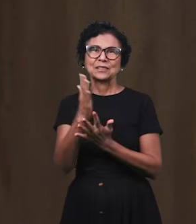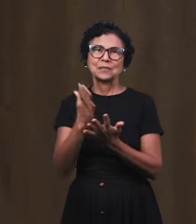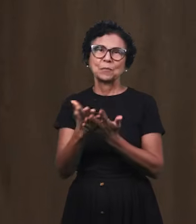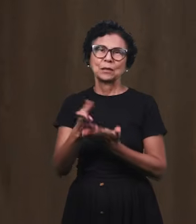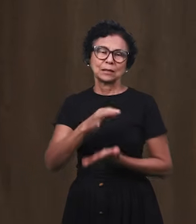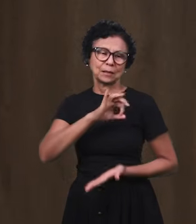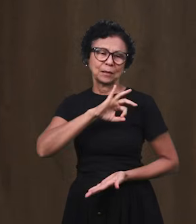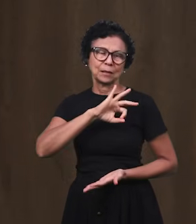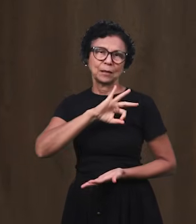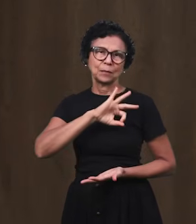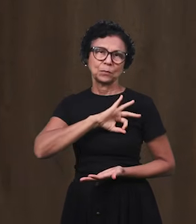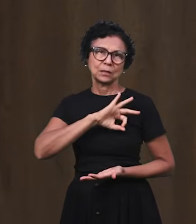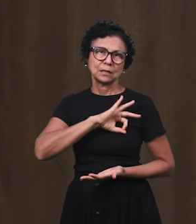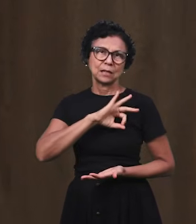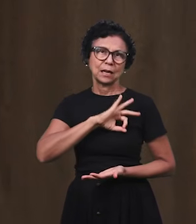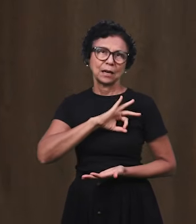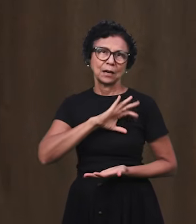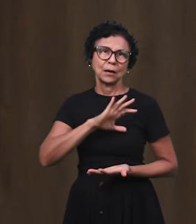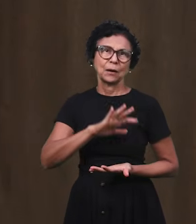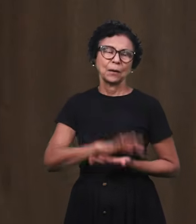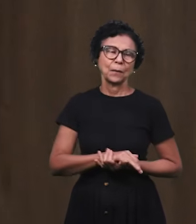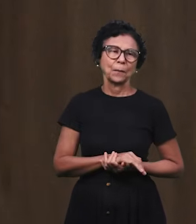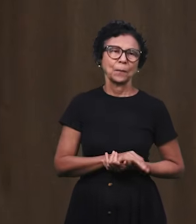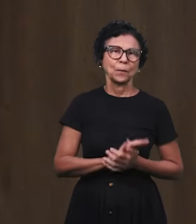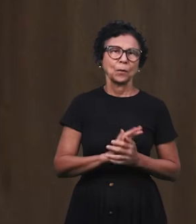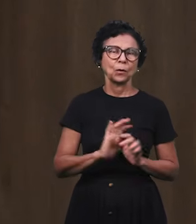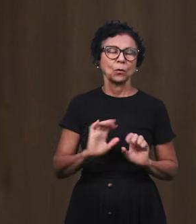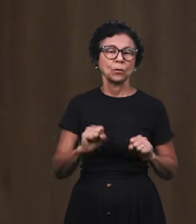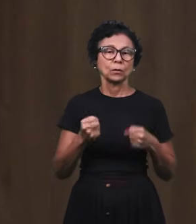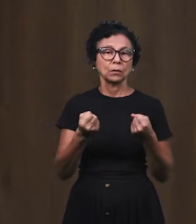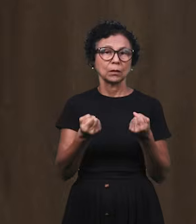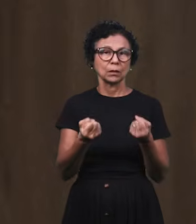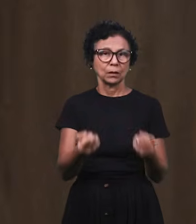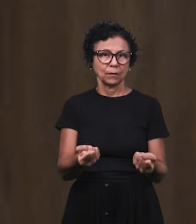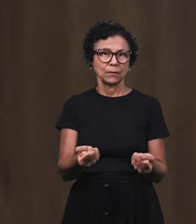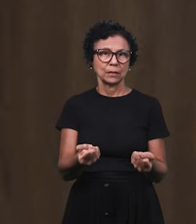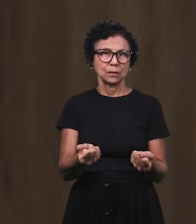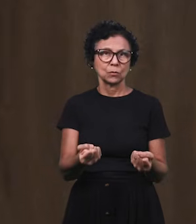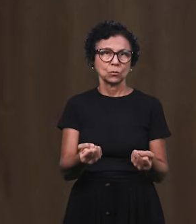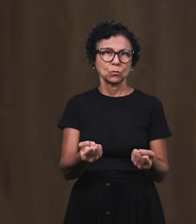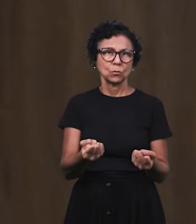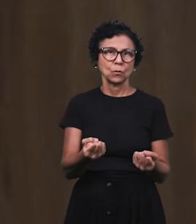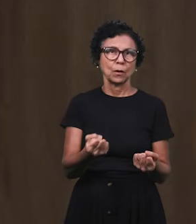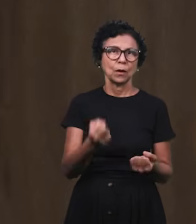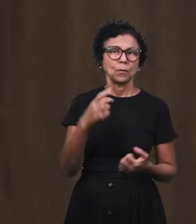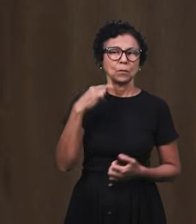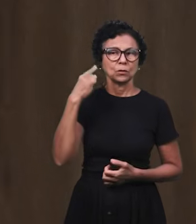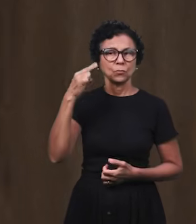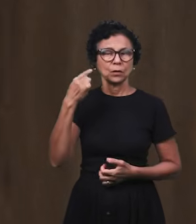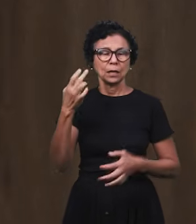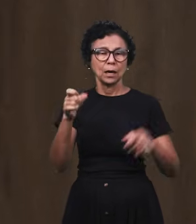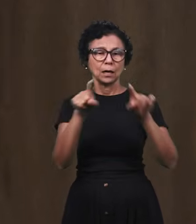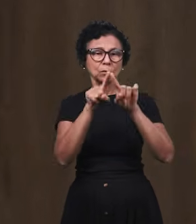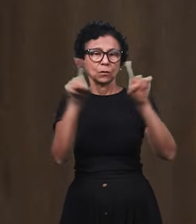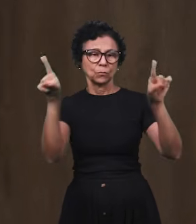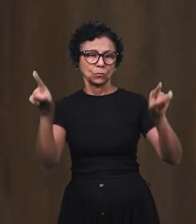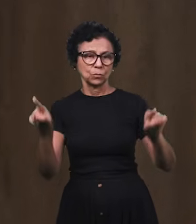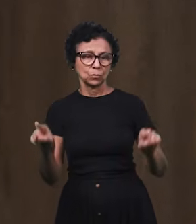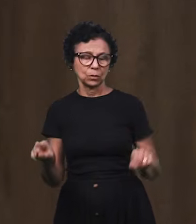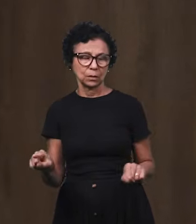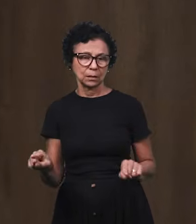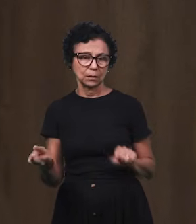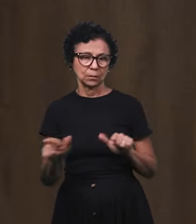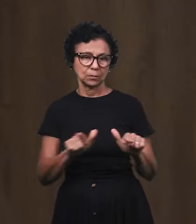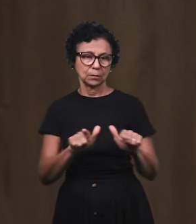um advogado servidor, né? Que atua ali em nome do Estado. Pode ser juiz. Pode